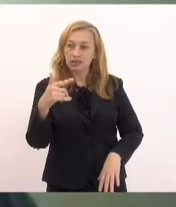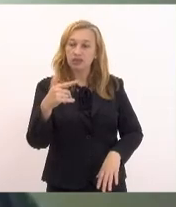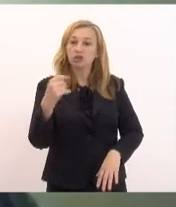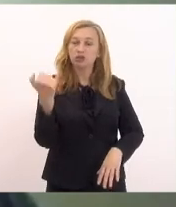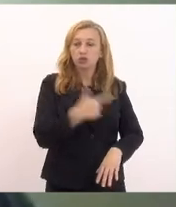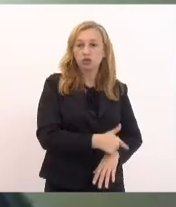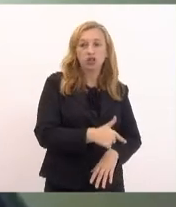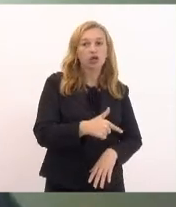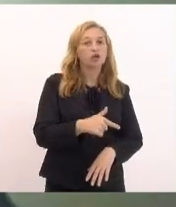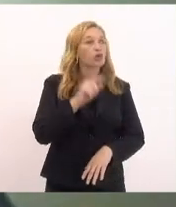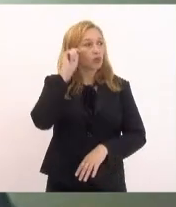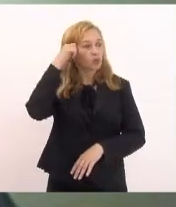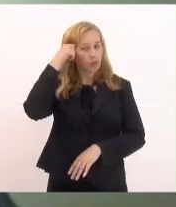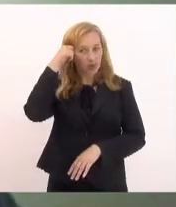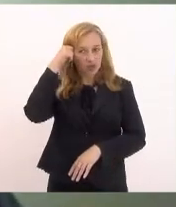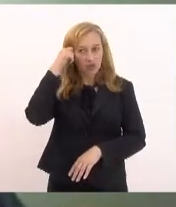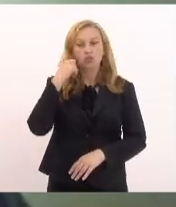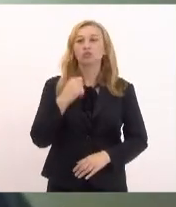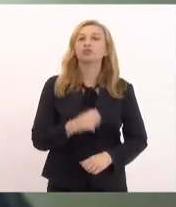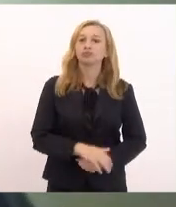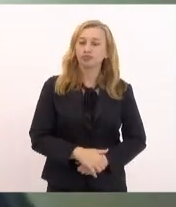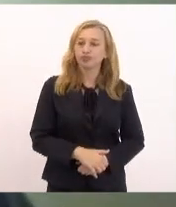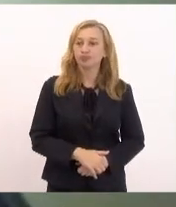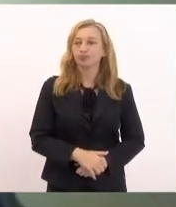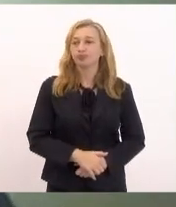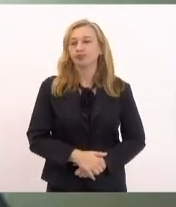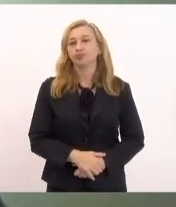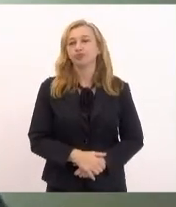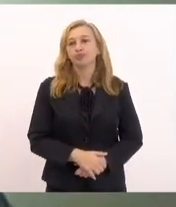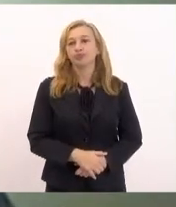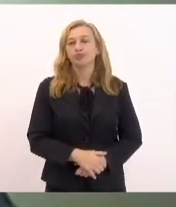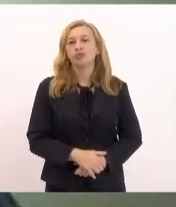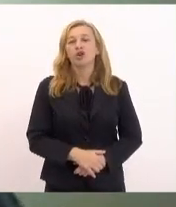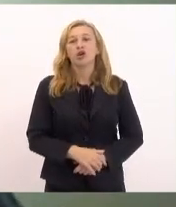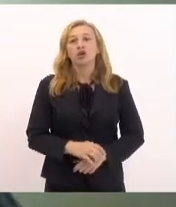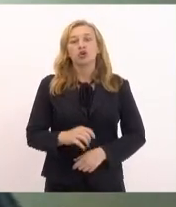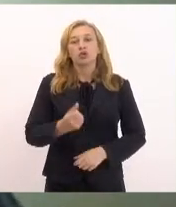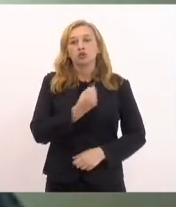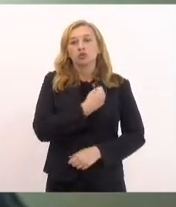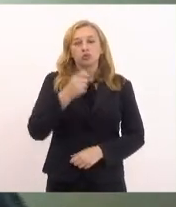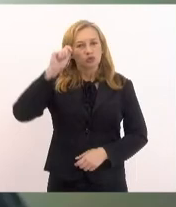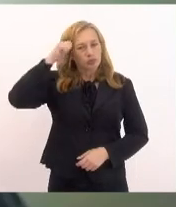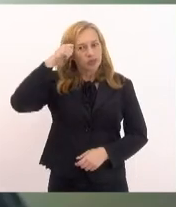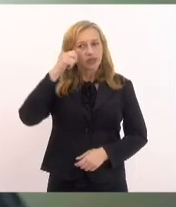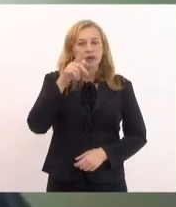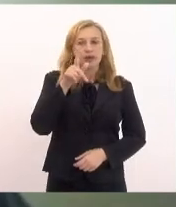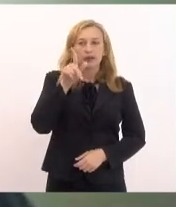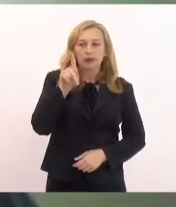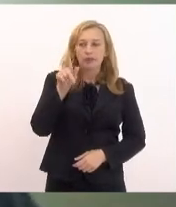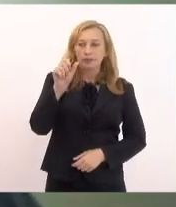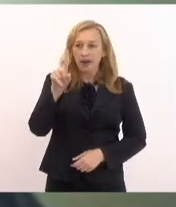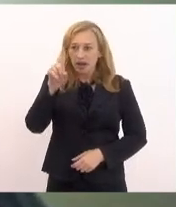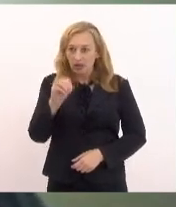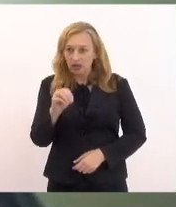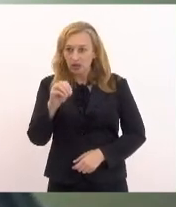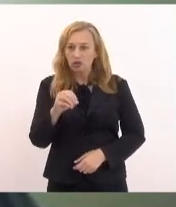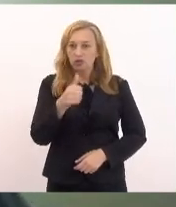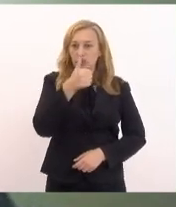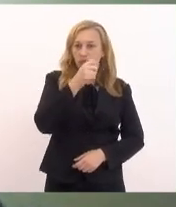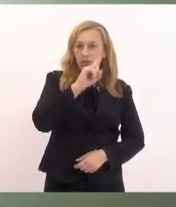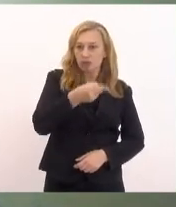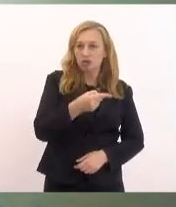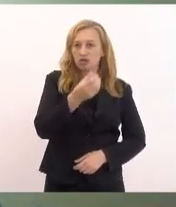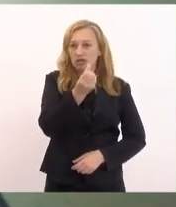e informais, e o rendimento médio de pretos e pardos gira em torno de R$